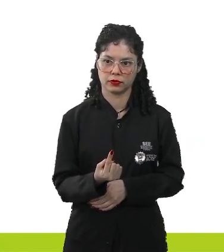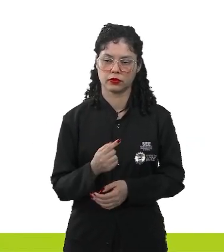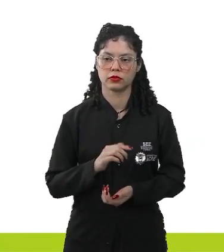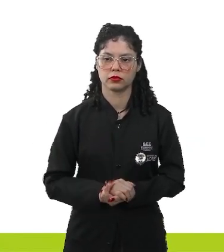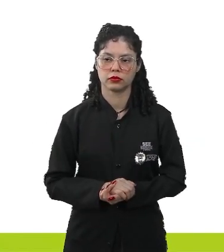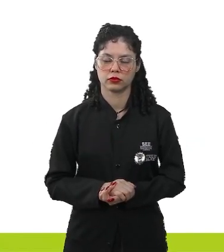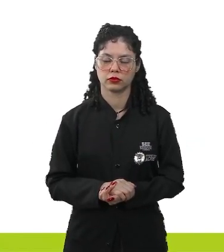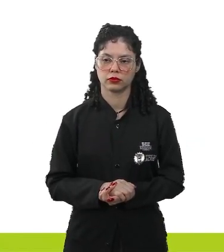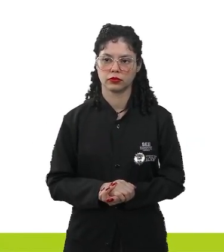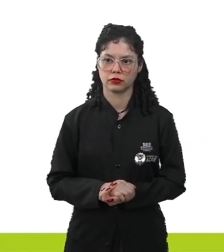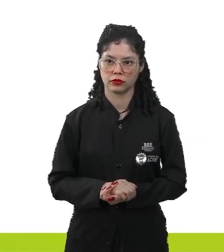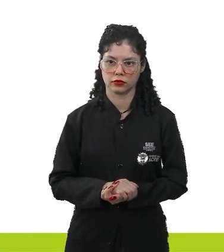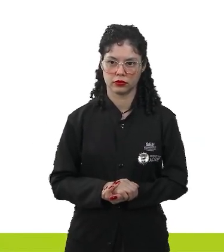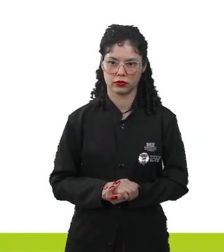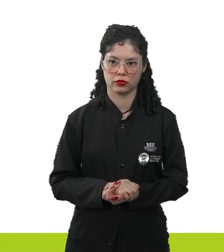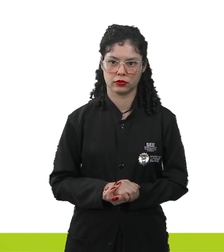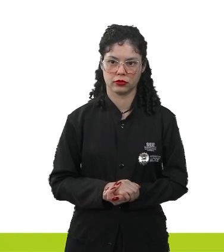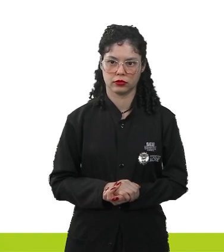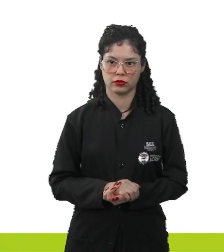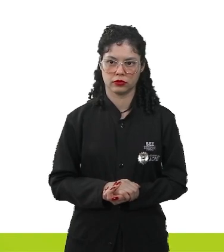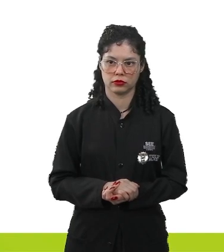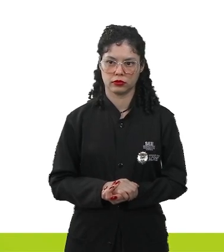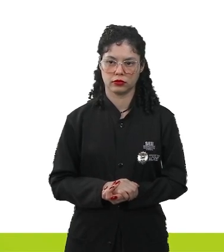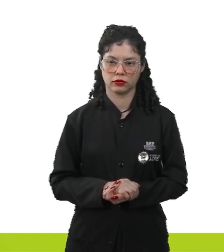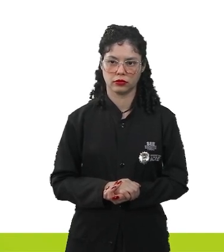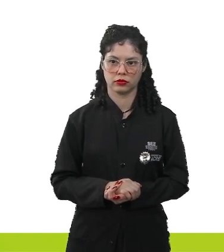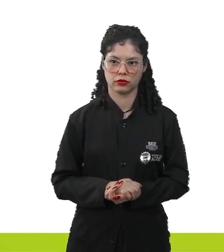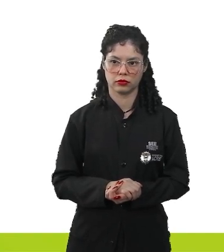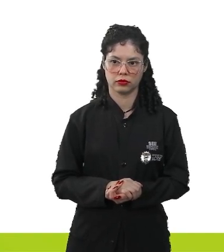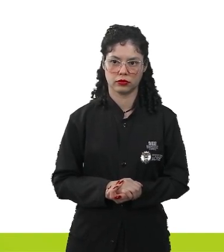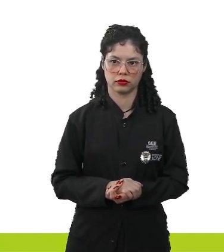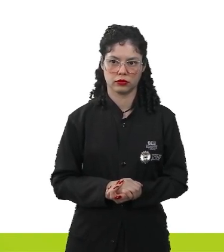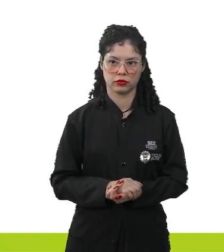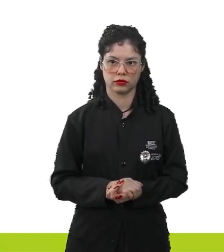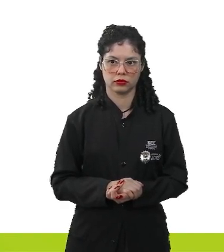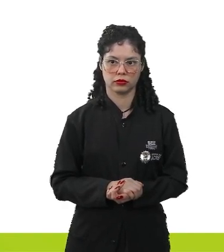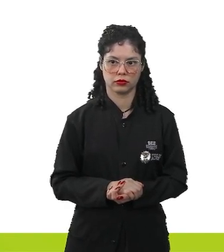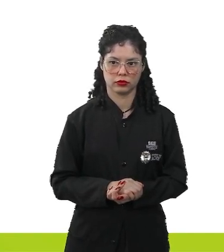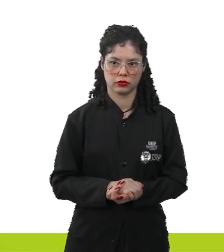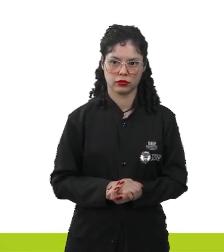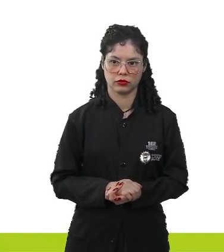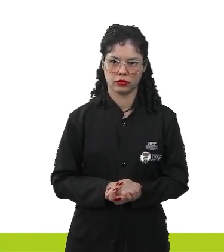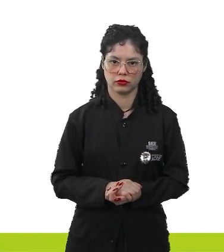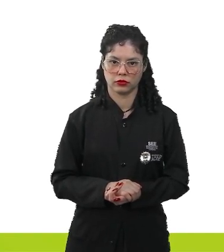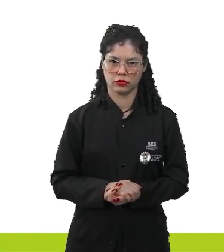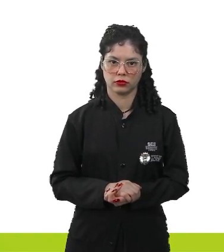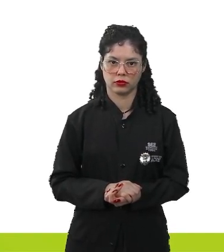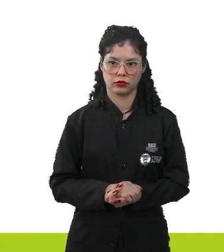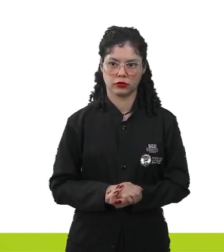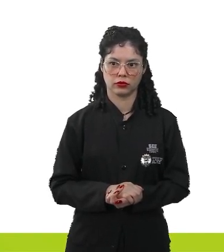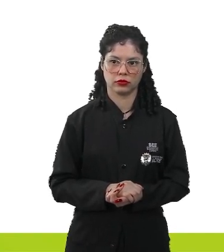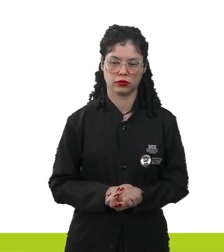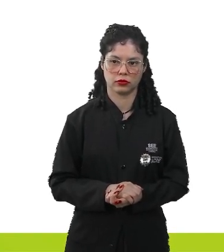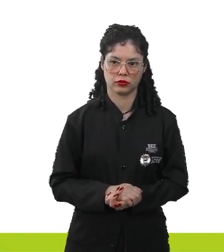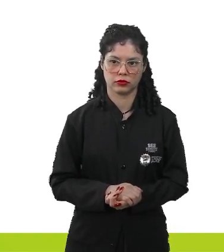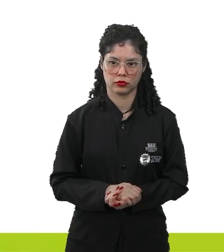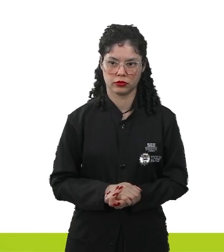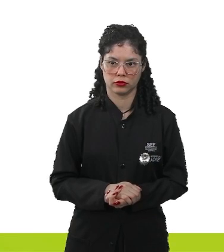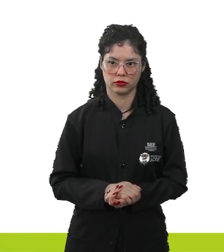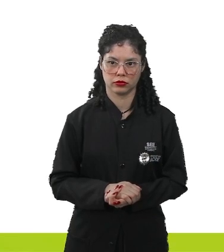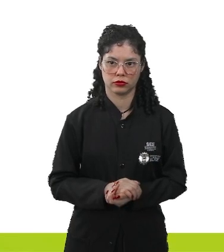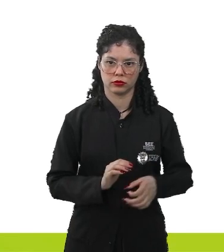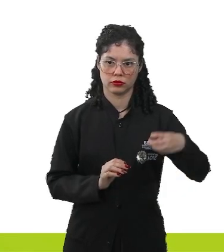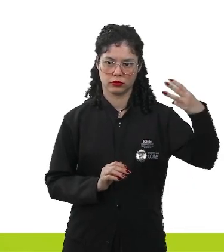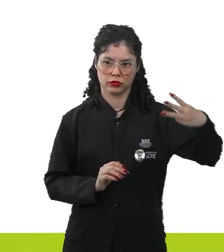colocando o 3 entre os dois do meio, ok? Então vai ficar